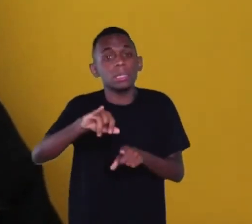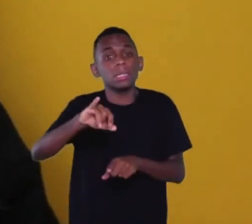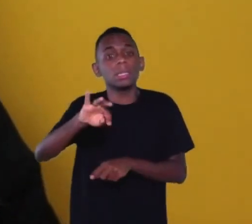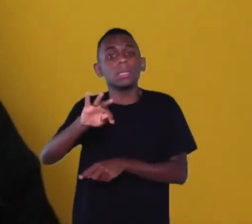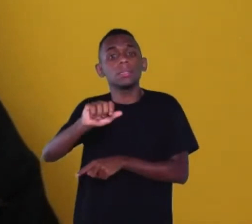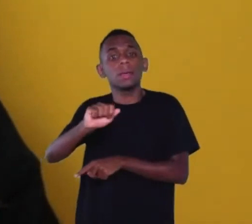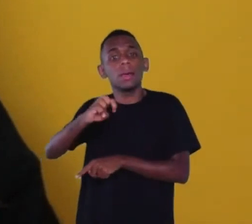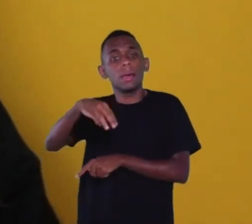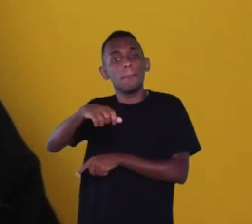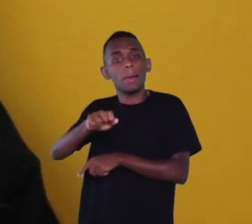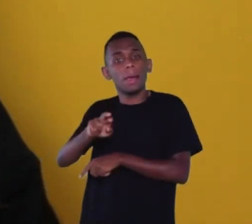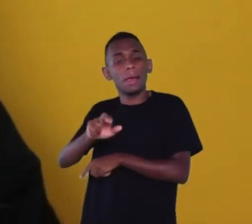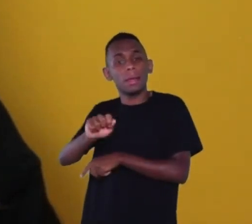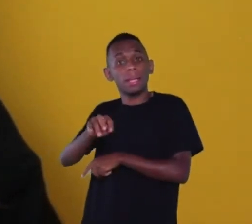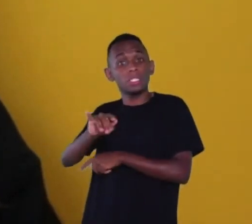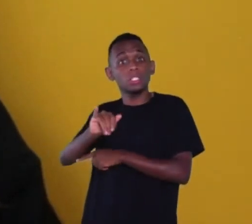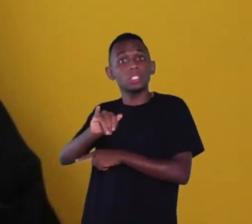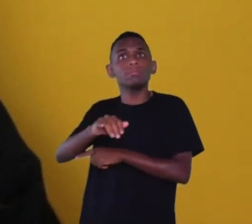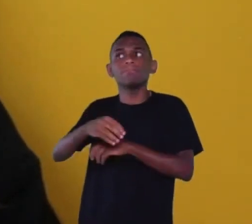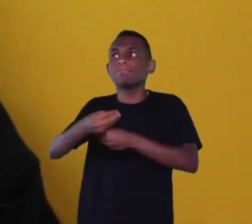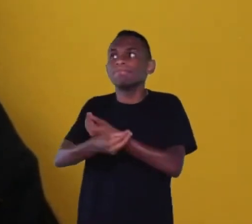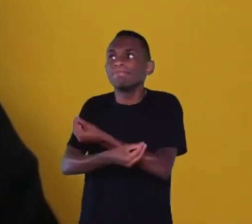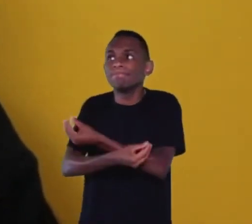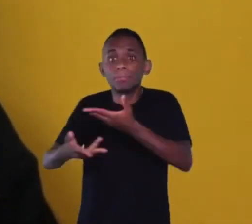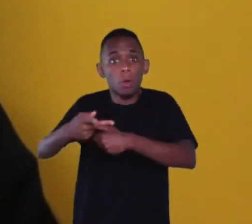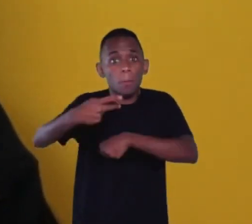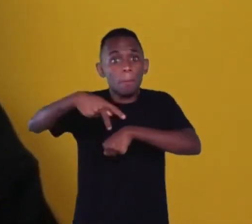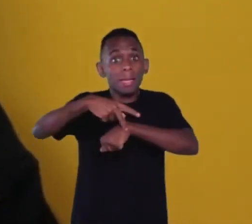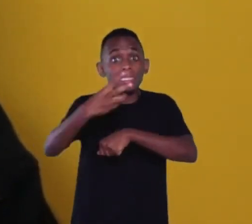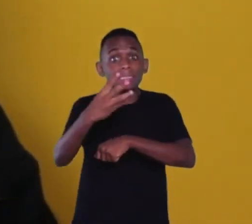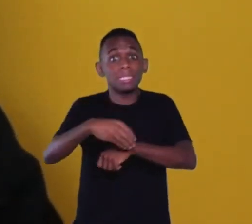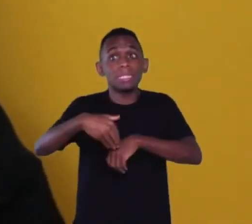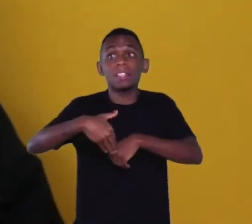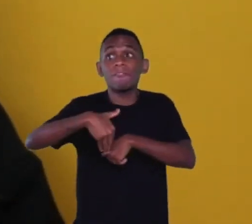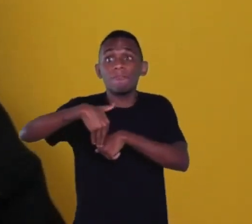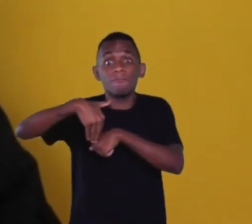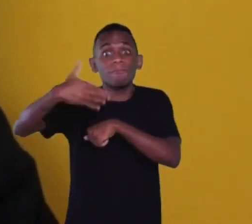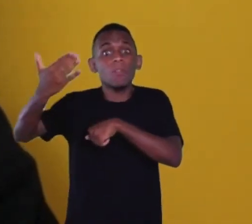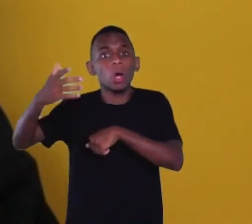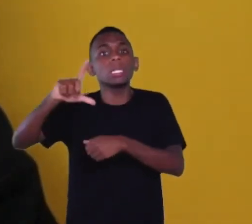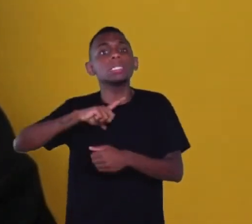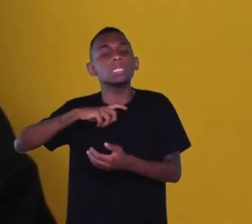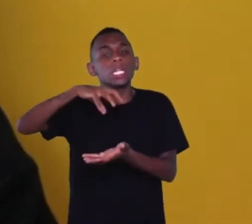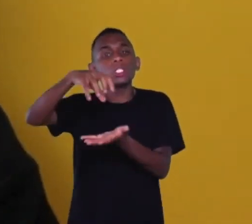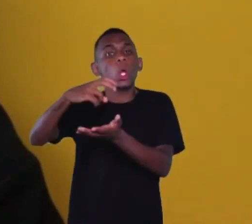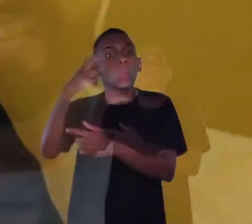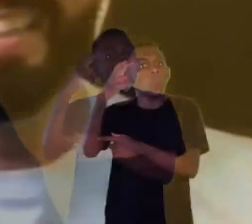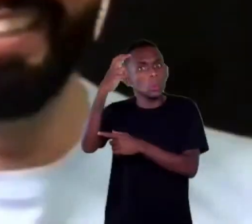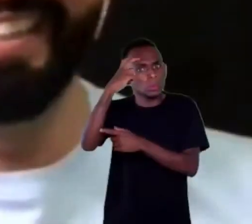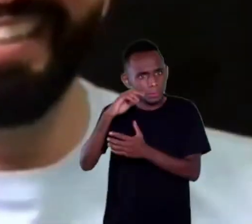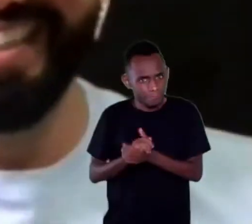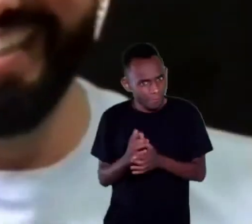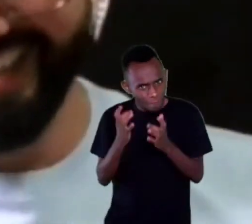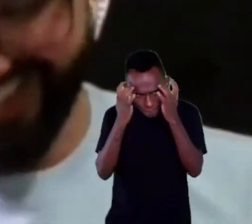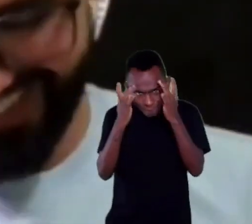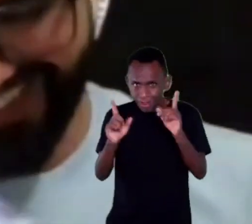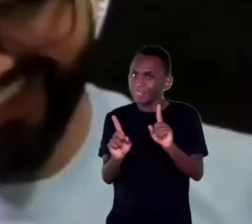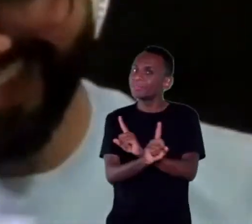sendo enviado para 30 países, onde o Brasil possui centros culturais. Não é fácil não, hein, Magela?